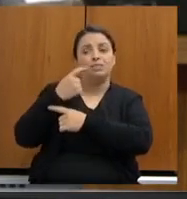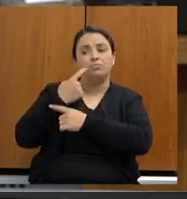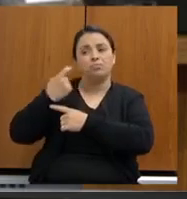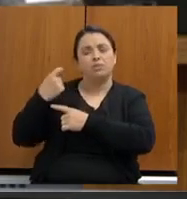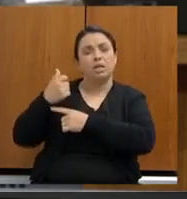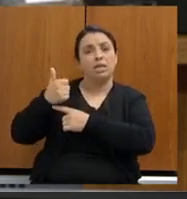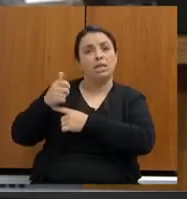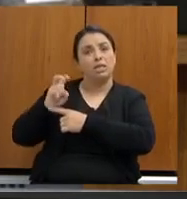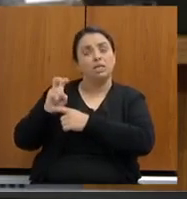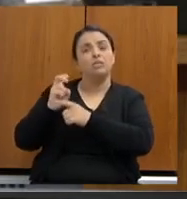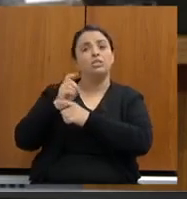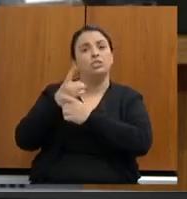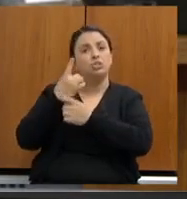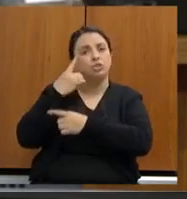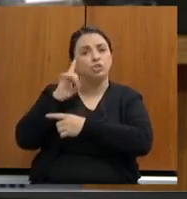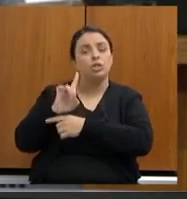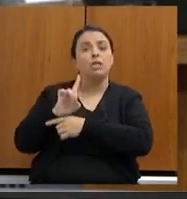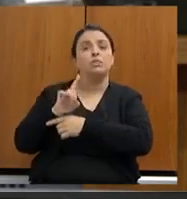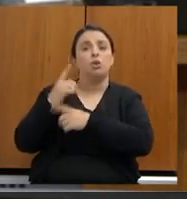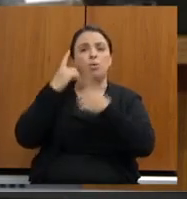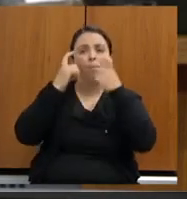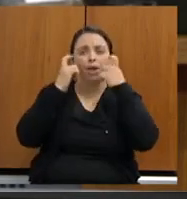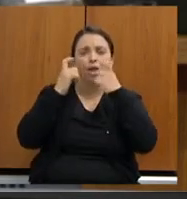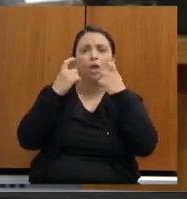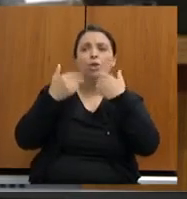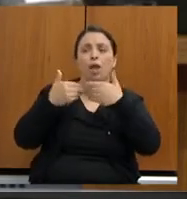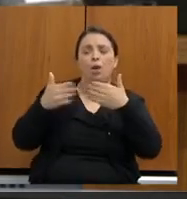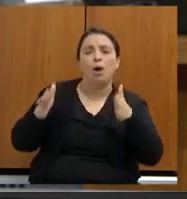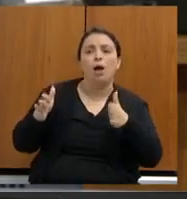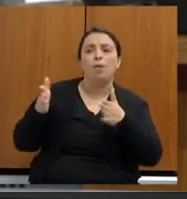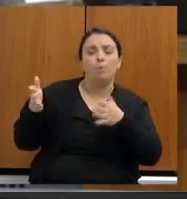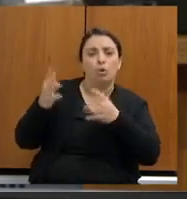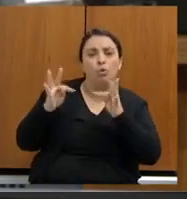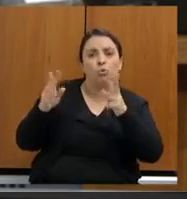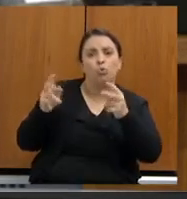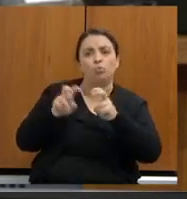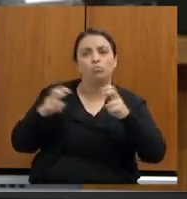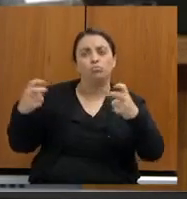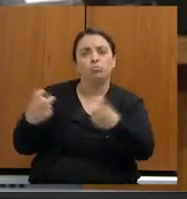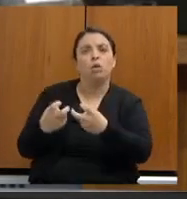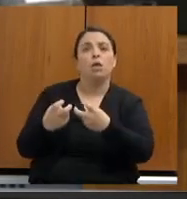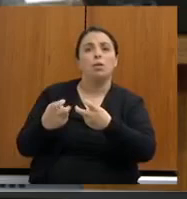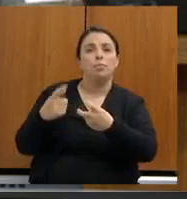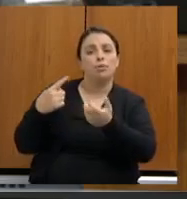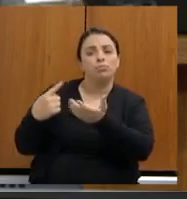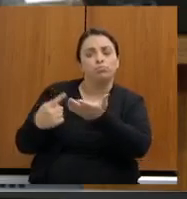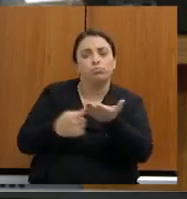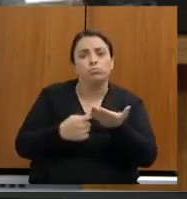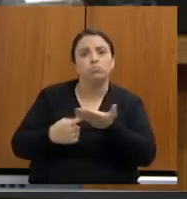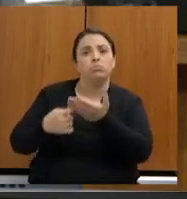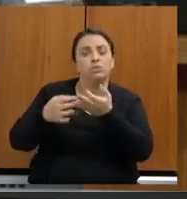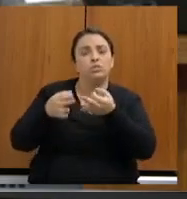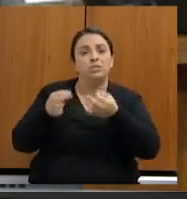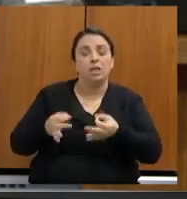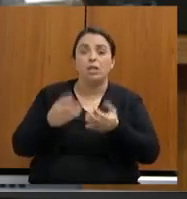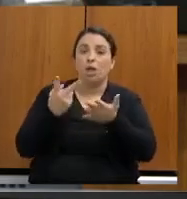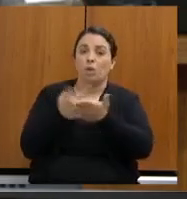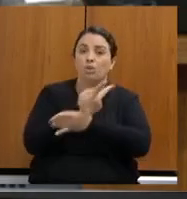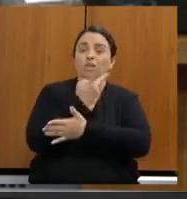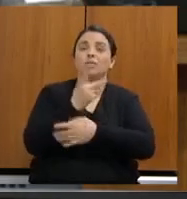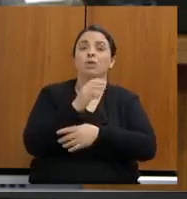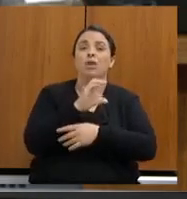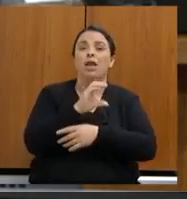ampla reunião com todos eles para o devido alinhamento ocorrido na Acadepol a menos de